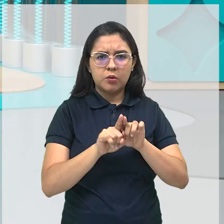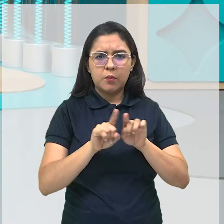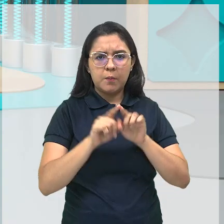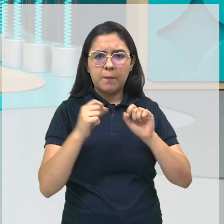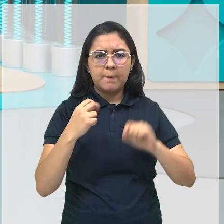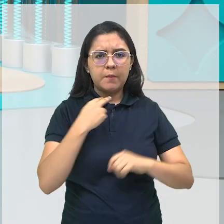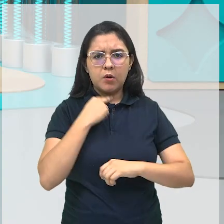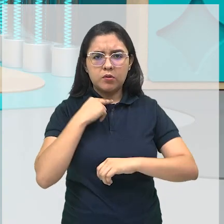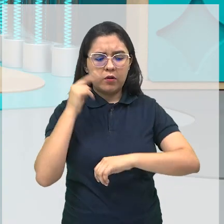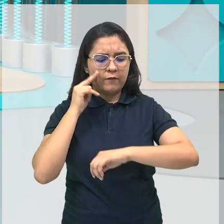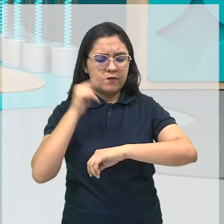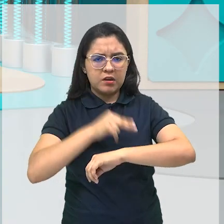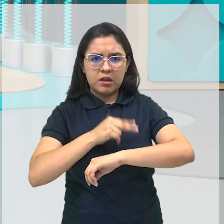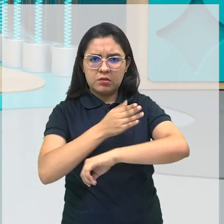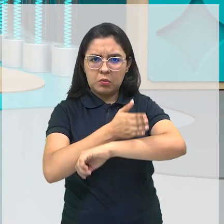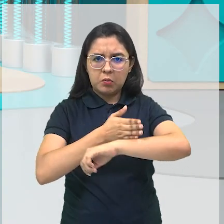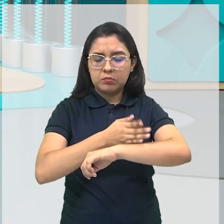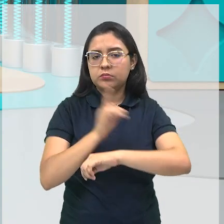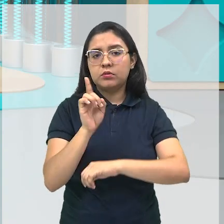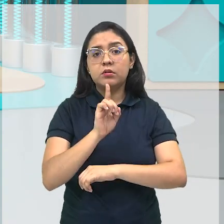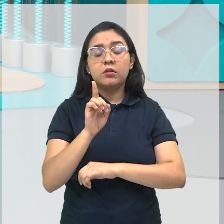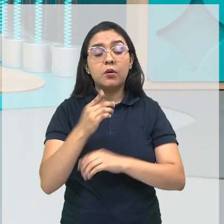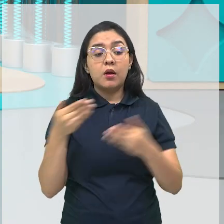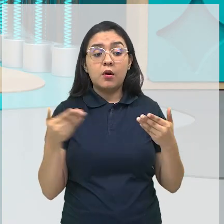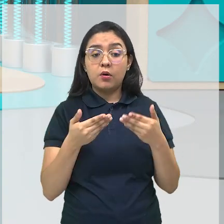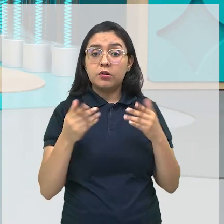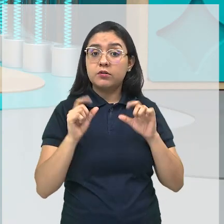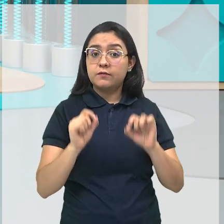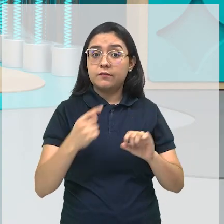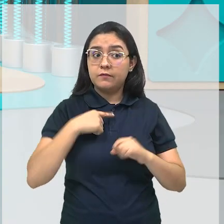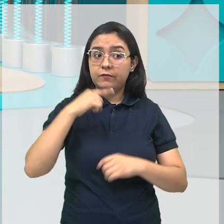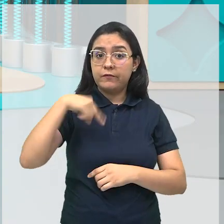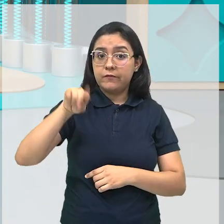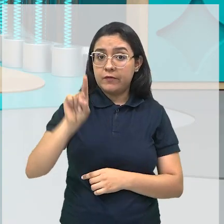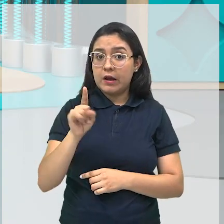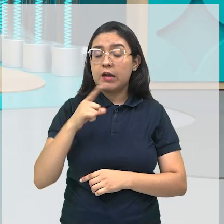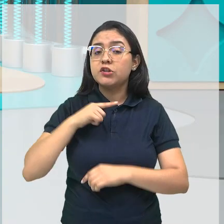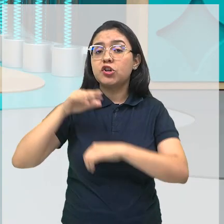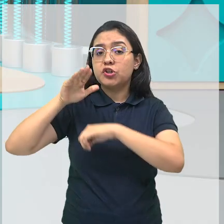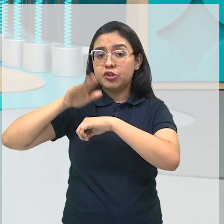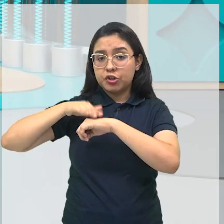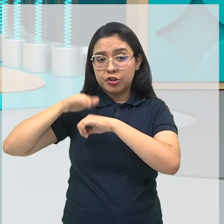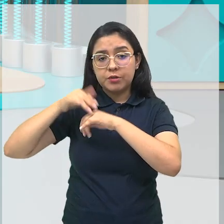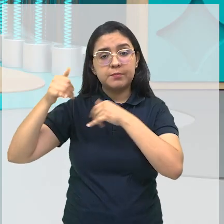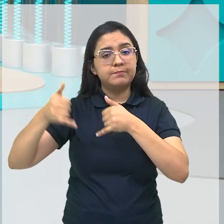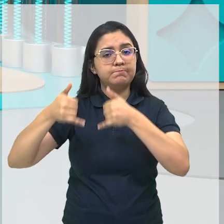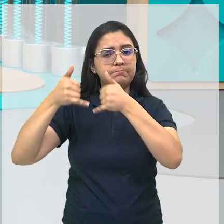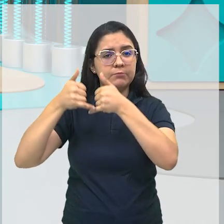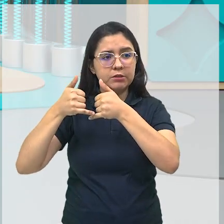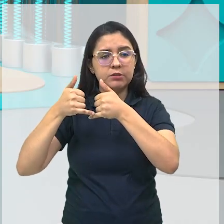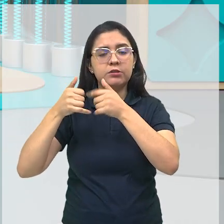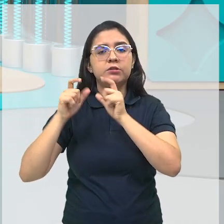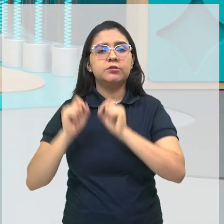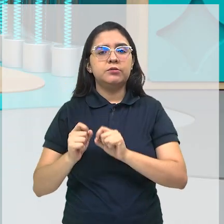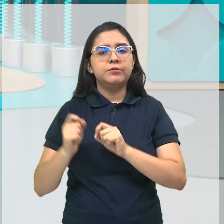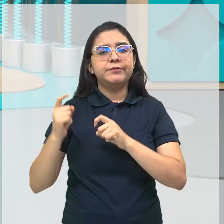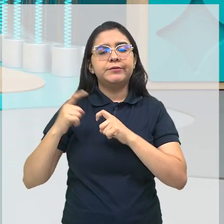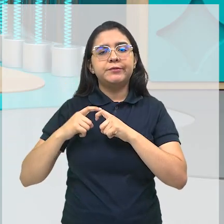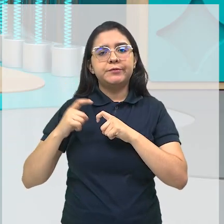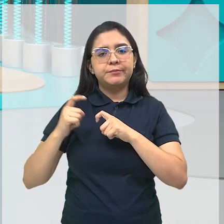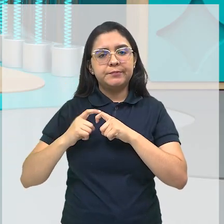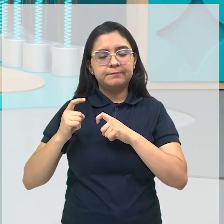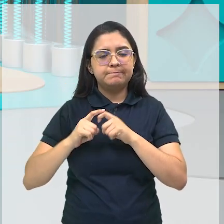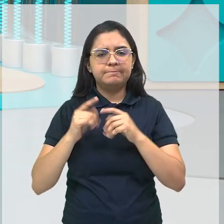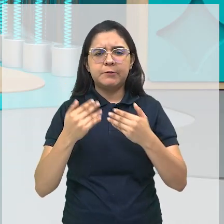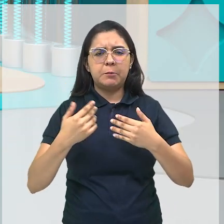ferida, fique aqui comigo, a gente vai levar você para o médico, estamos chamando a ambulância, então não